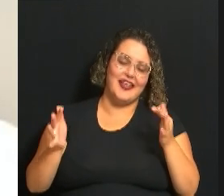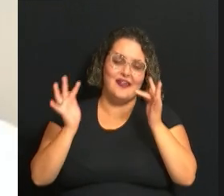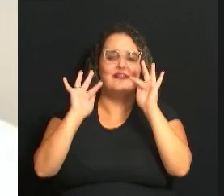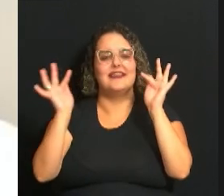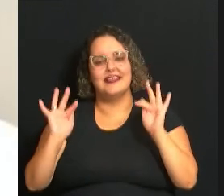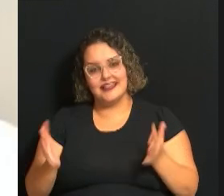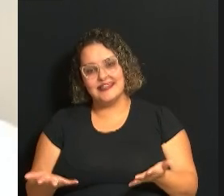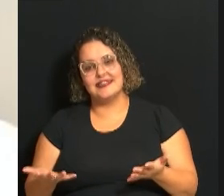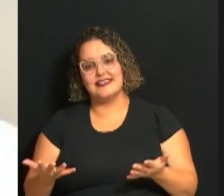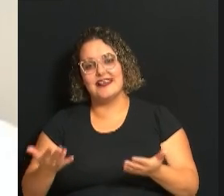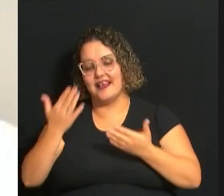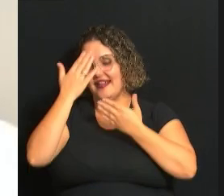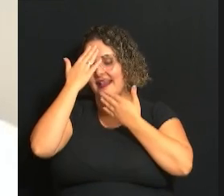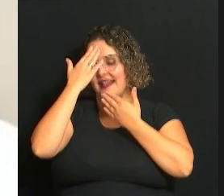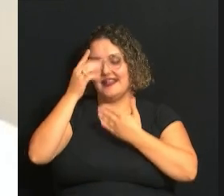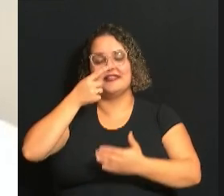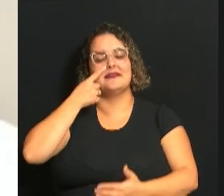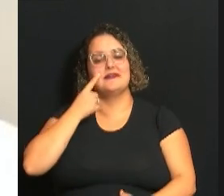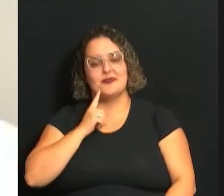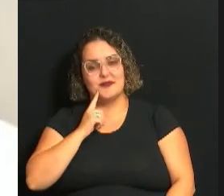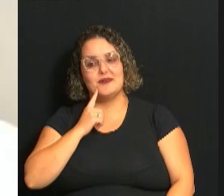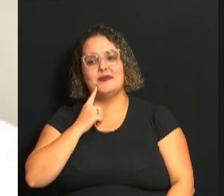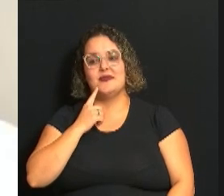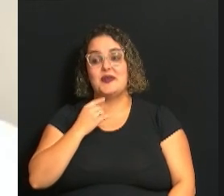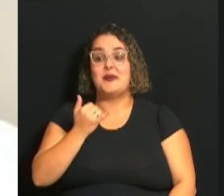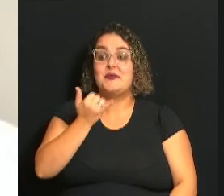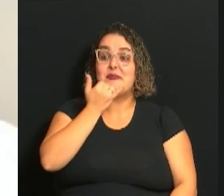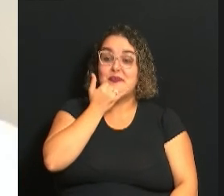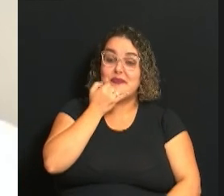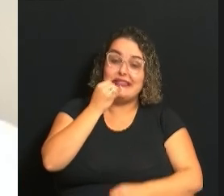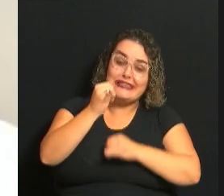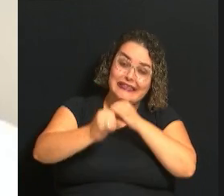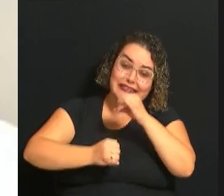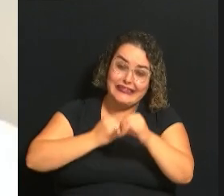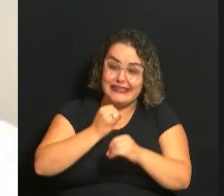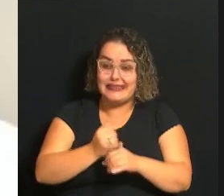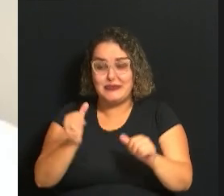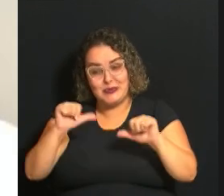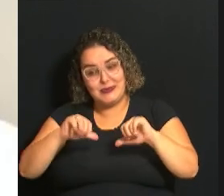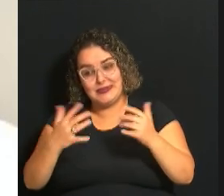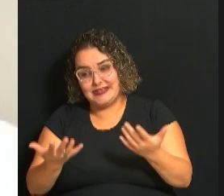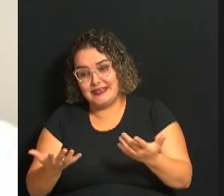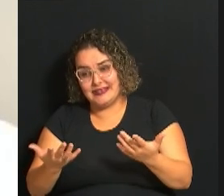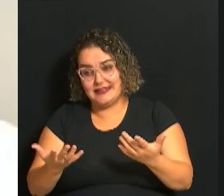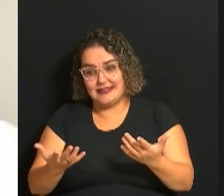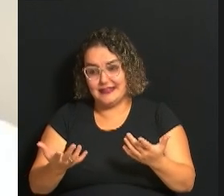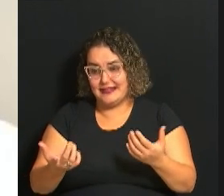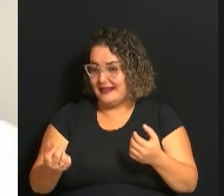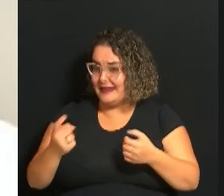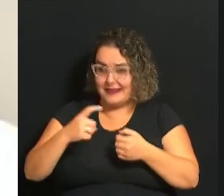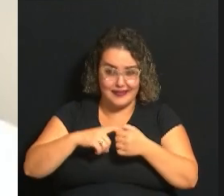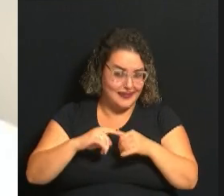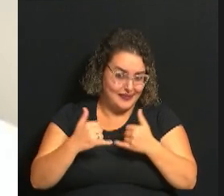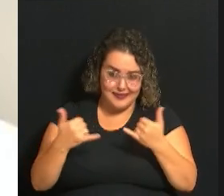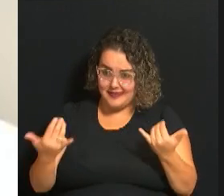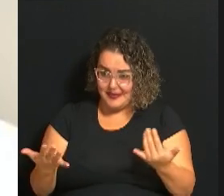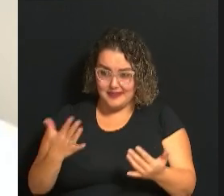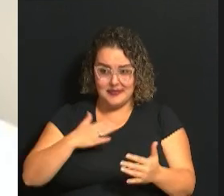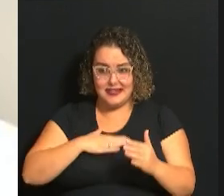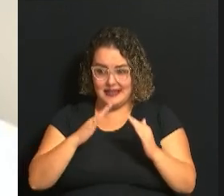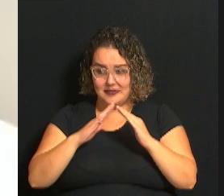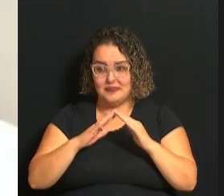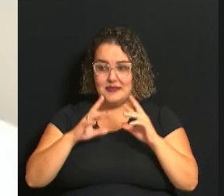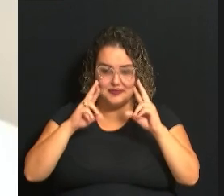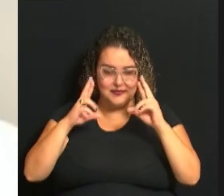Viviane. Muito obrigada. Mais uma vez, perdoe-me pela conexão não tão boa. Infelizmente, nem não voltou energia na minha casa ainda, mas deu tudo